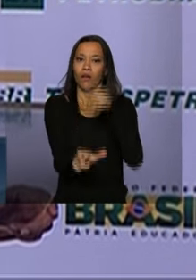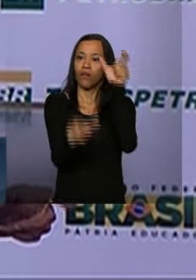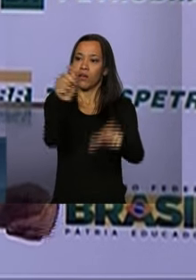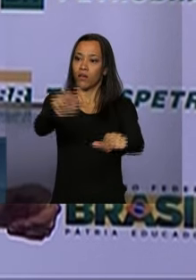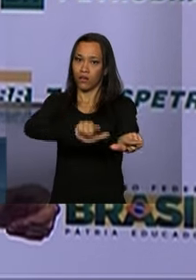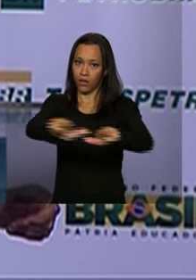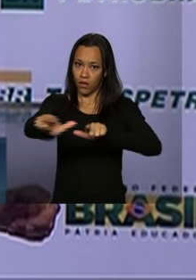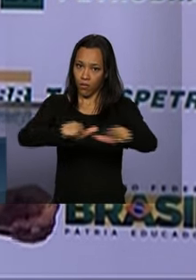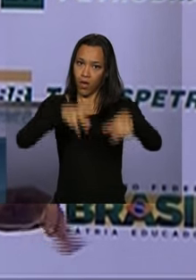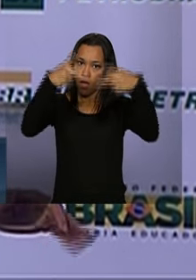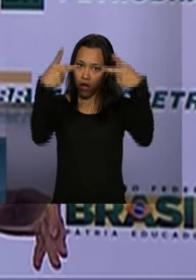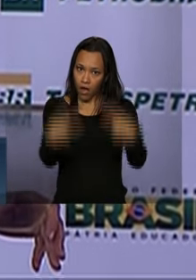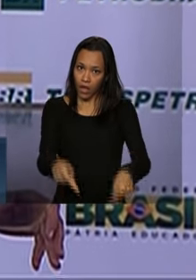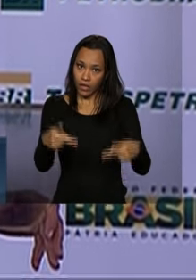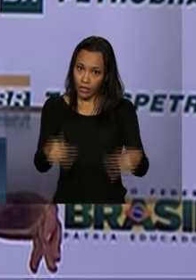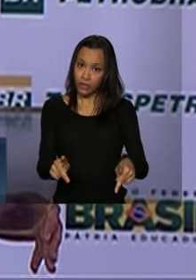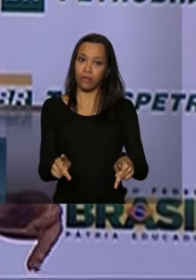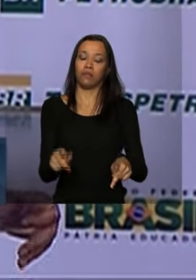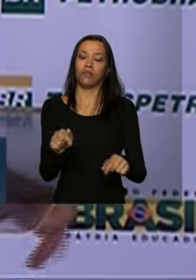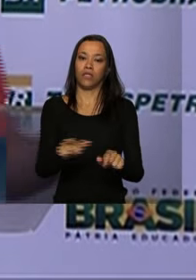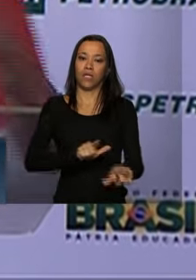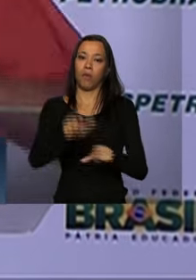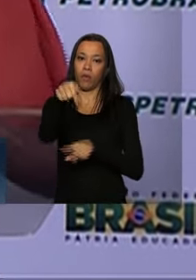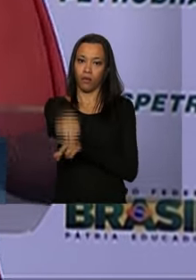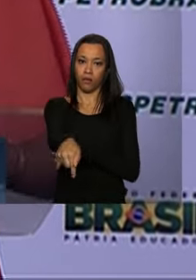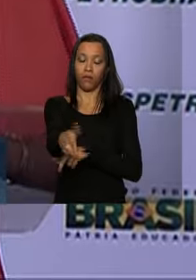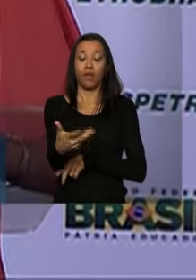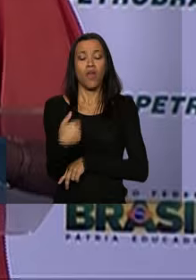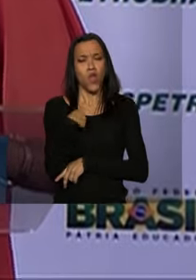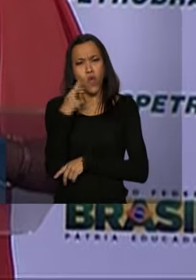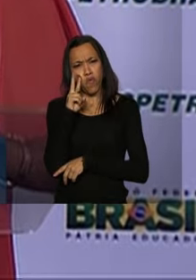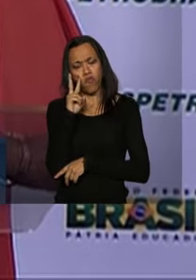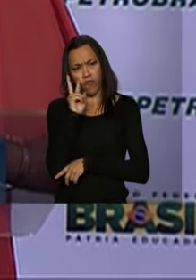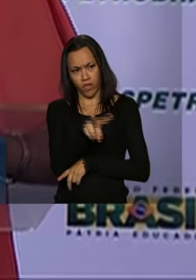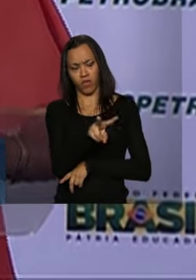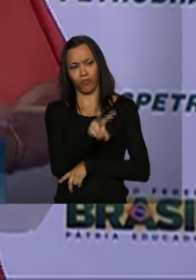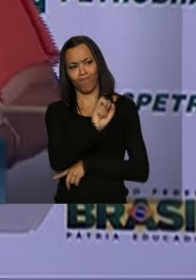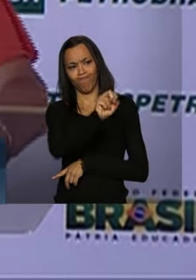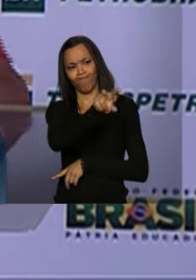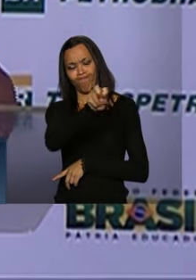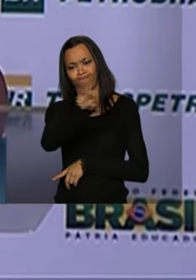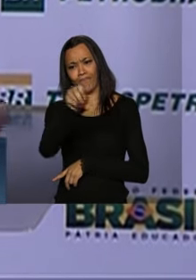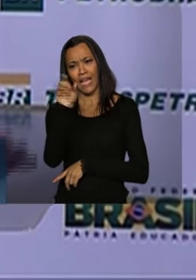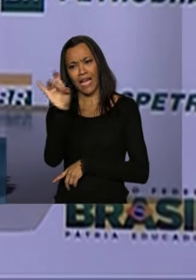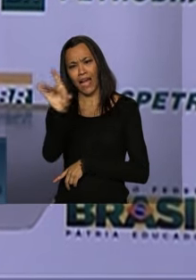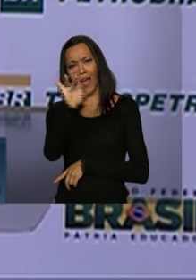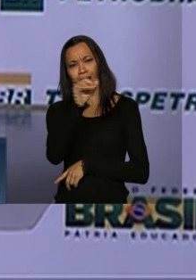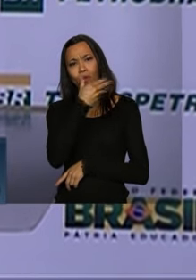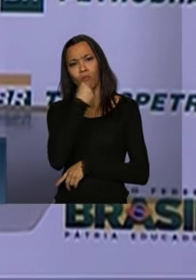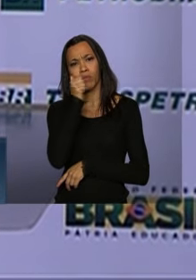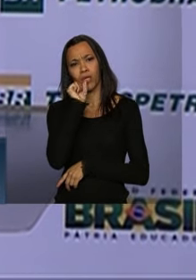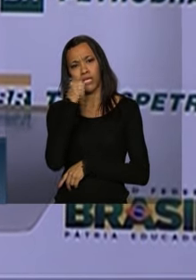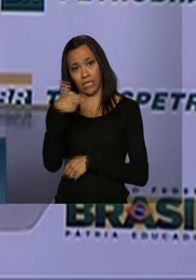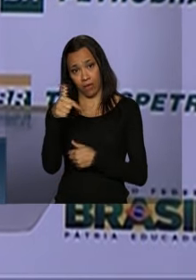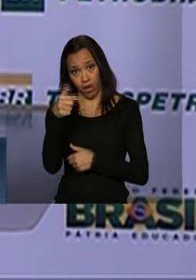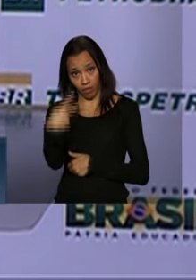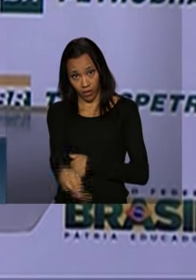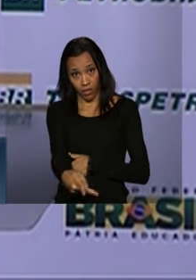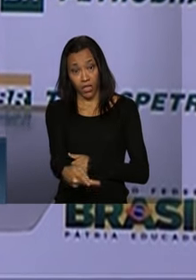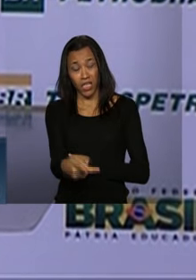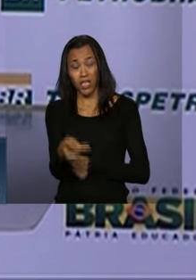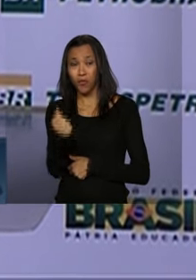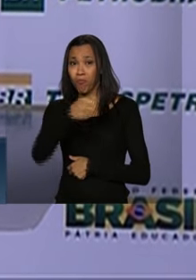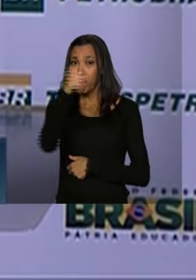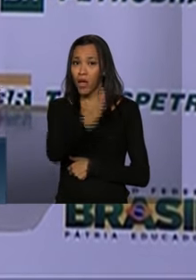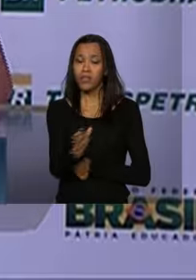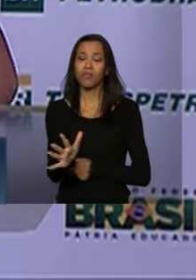aqui do estaleiro Atlântico Sul. Vejo cada um dos trabalhadores e trabalhadoras que, nesse país inteiro,